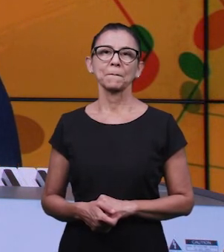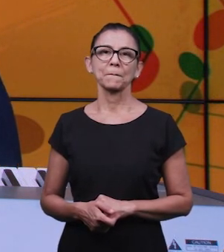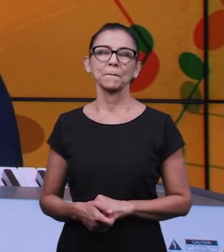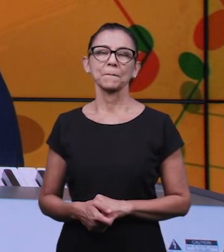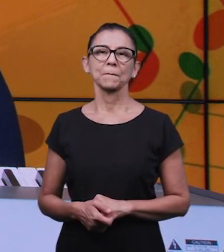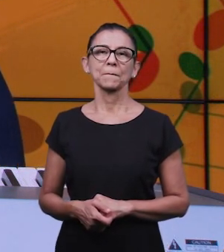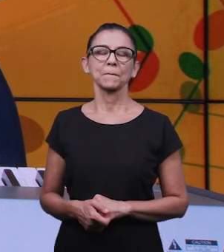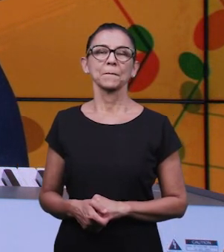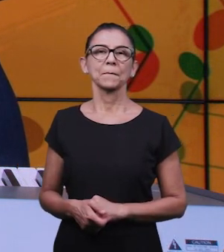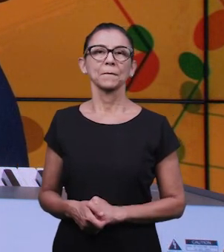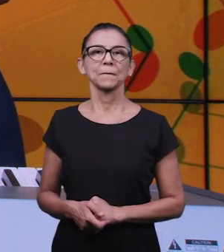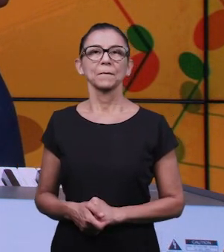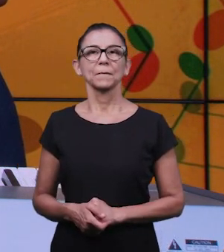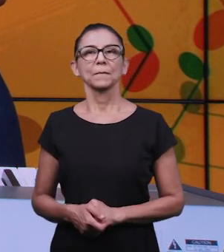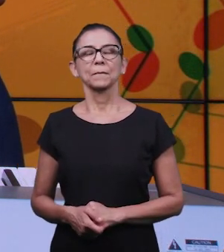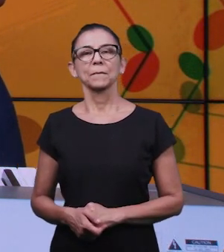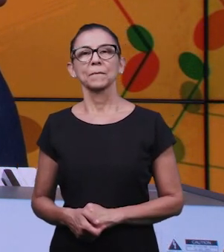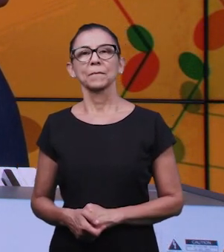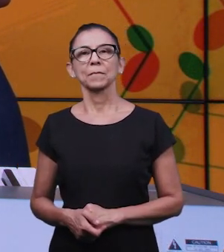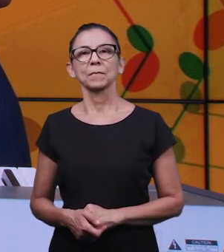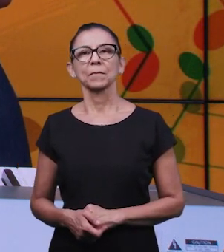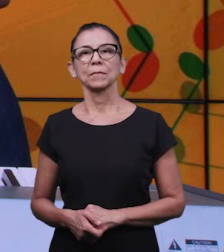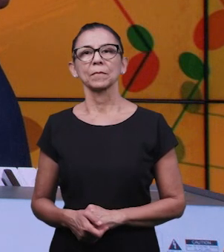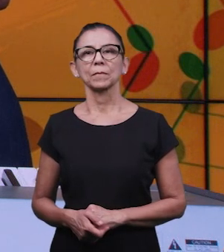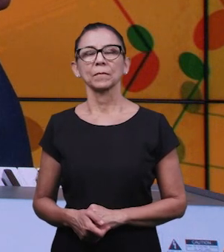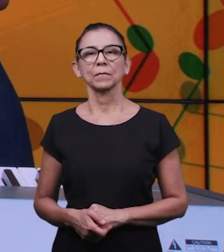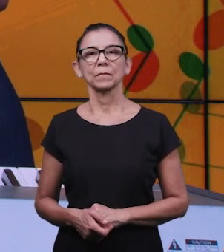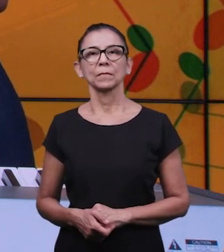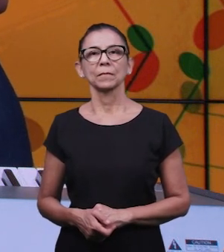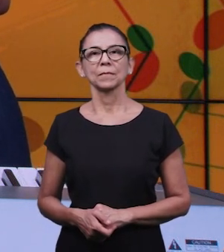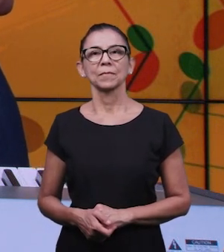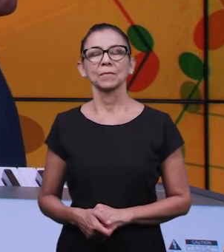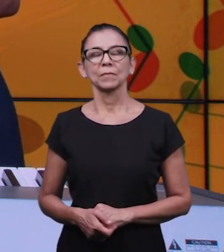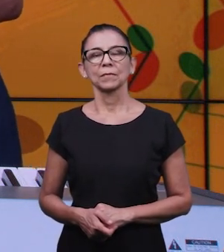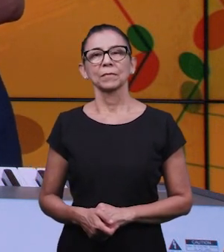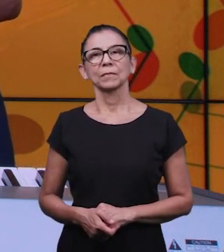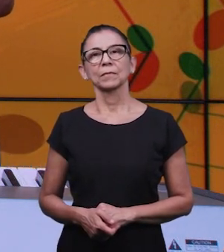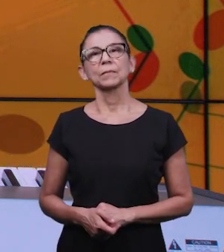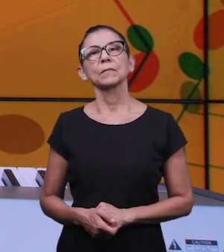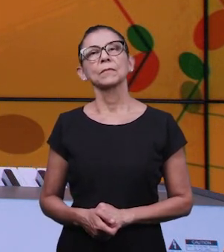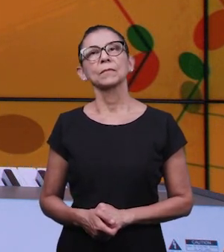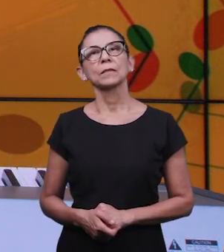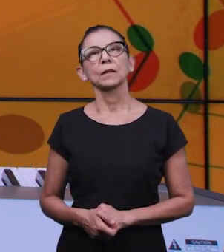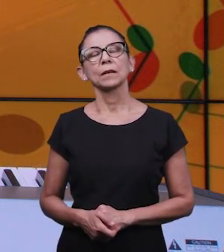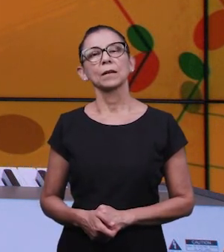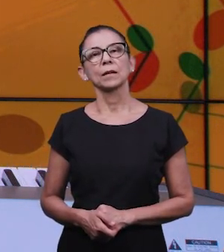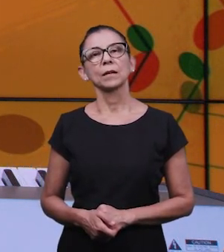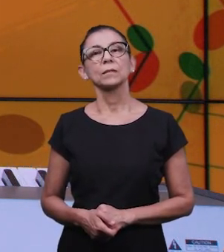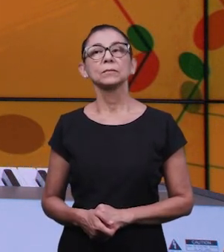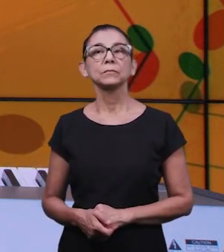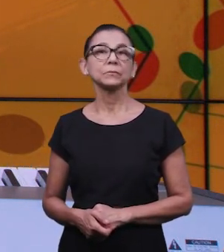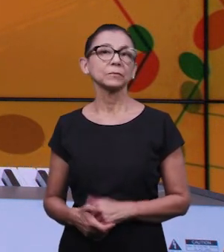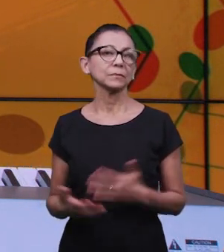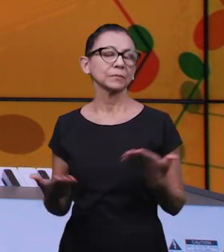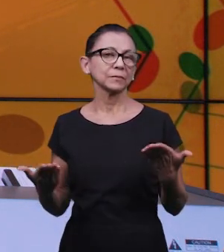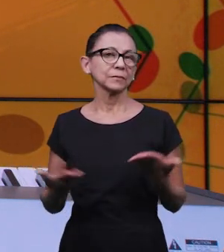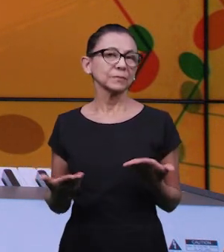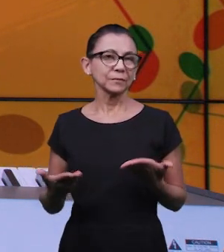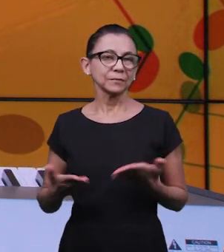si. Si, si, si, si, lá. Lá,